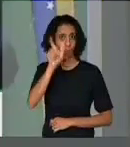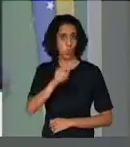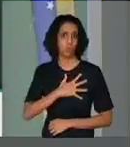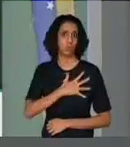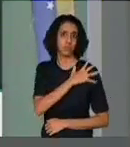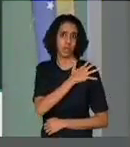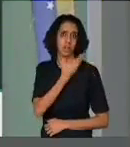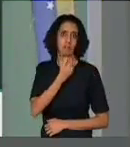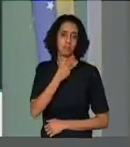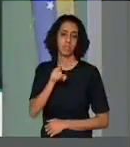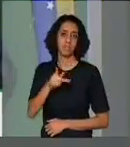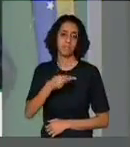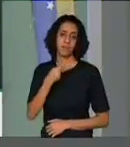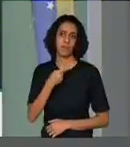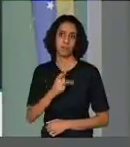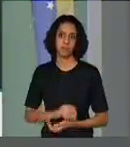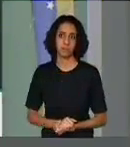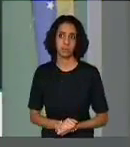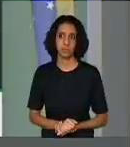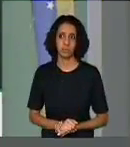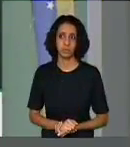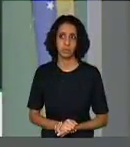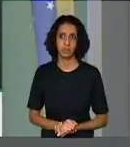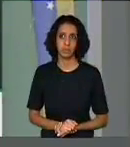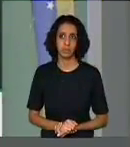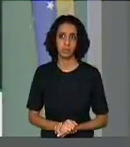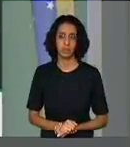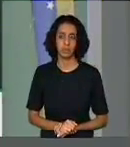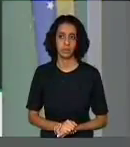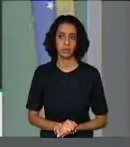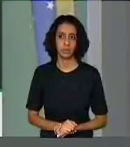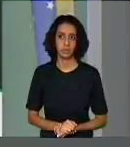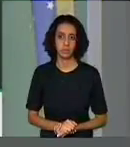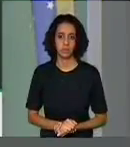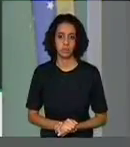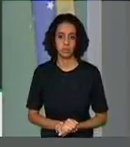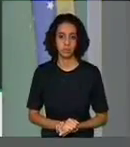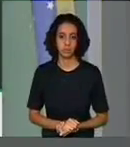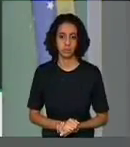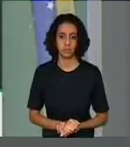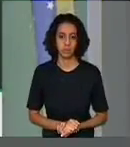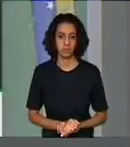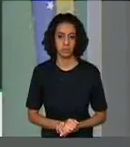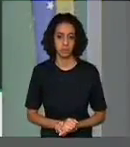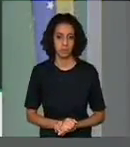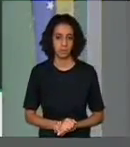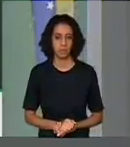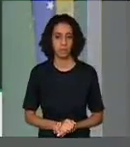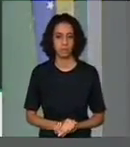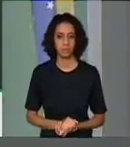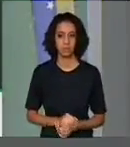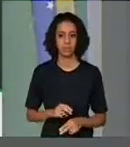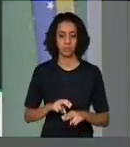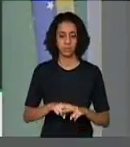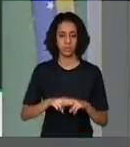preocupação da tropa, talvez, ele representando o espírito da tropa, mas o seu perfil de homem